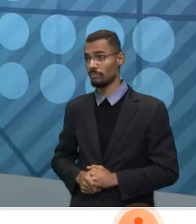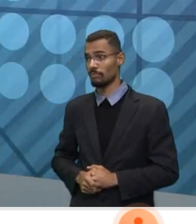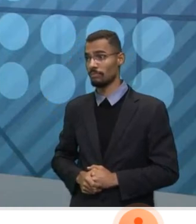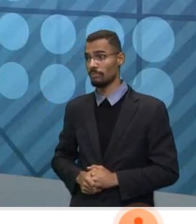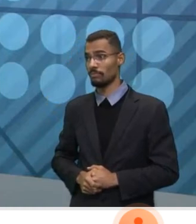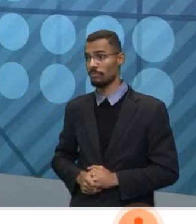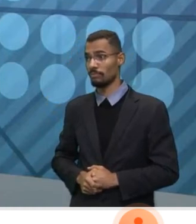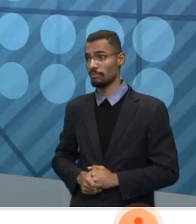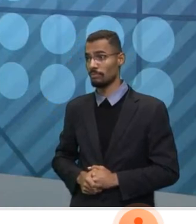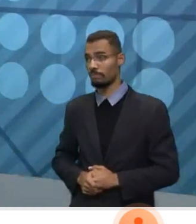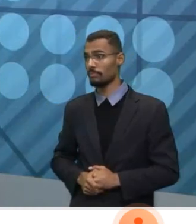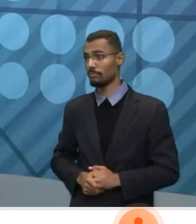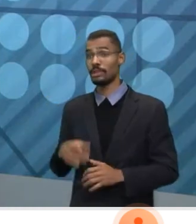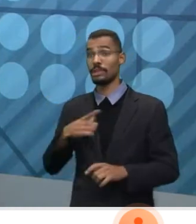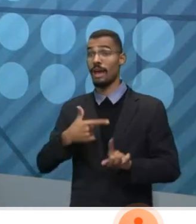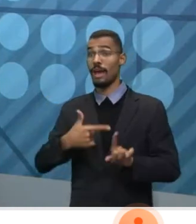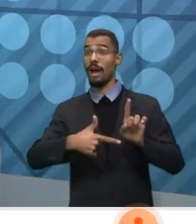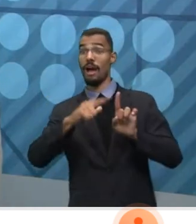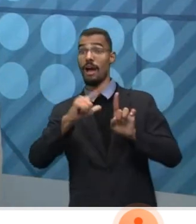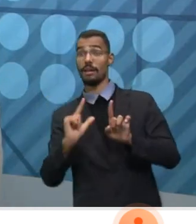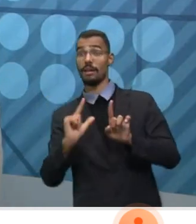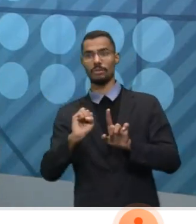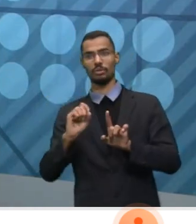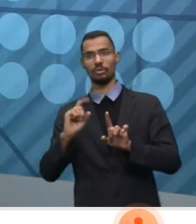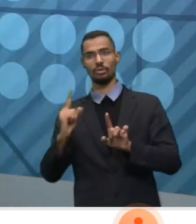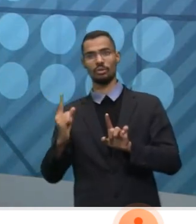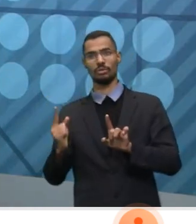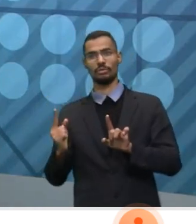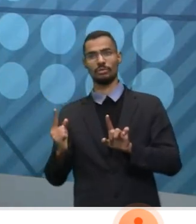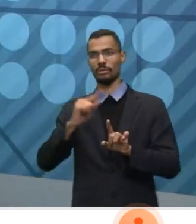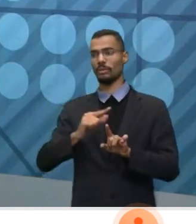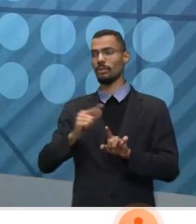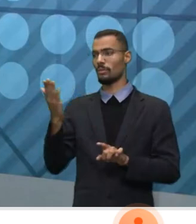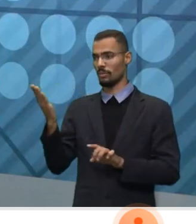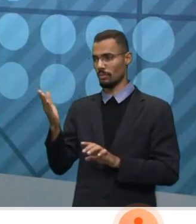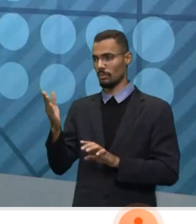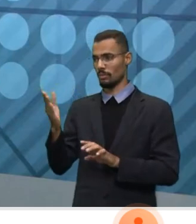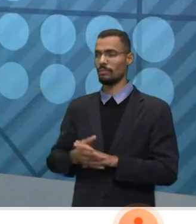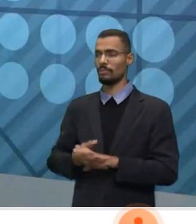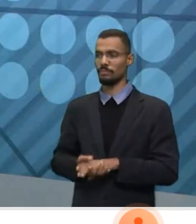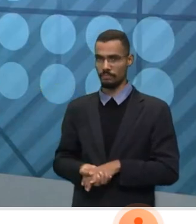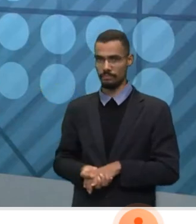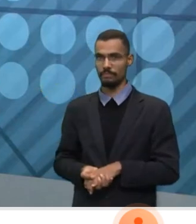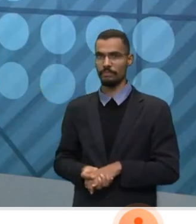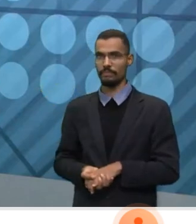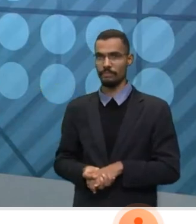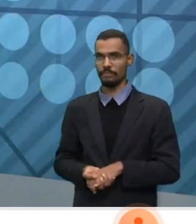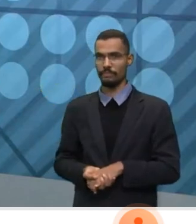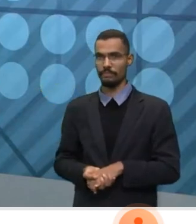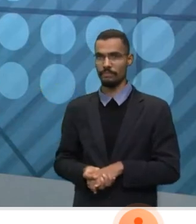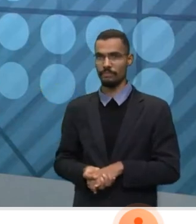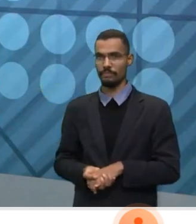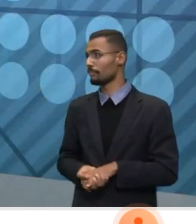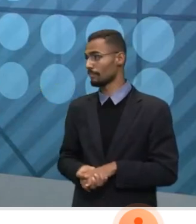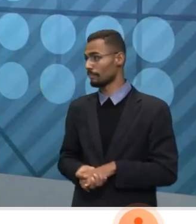vovô. Então, sempre antes do substantivo. Homem e mulher.